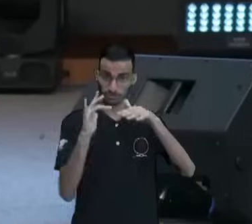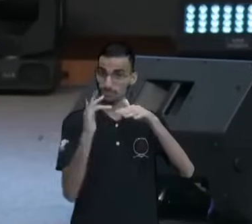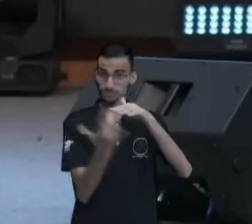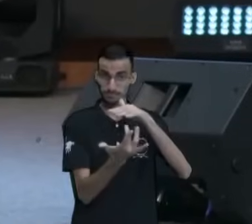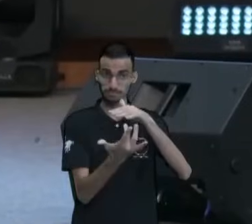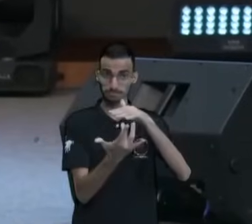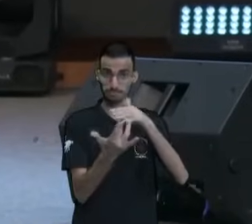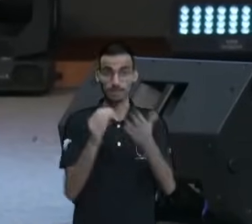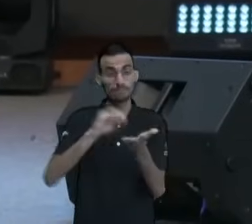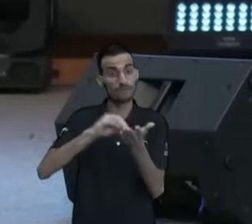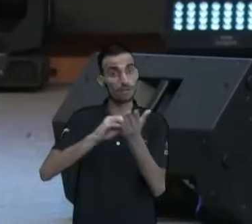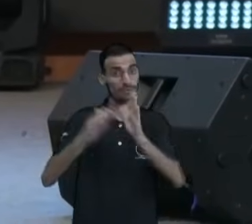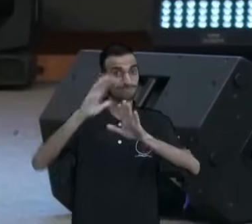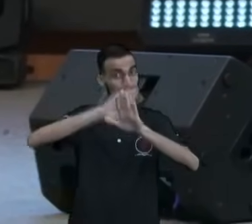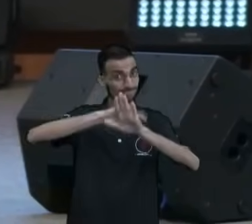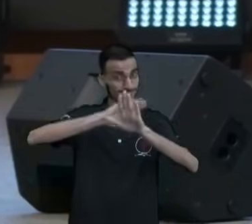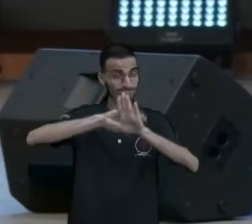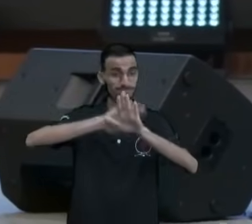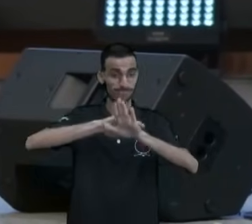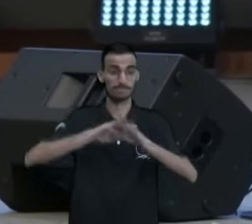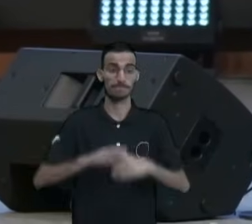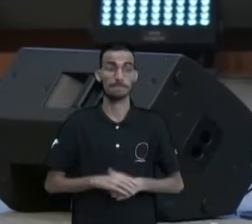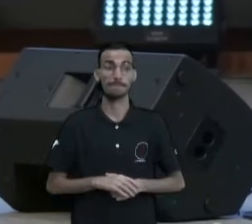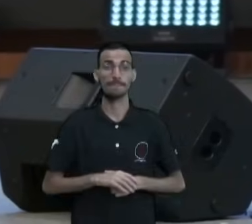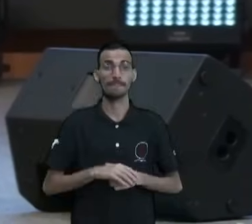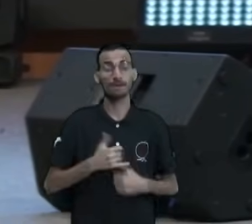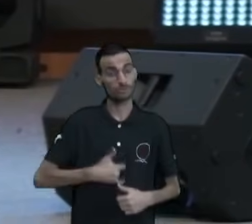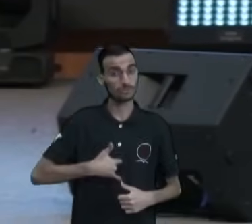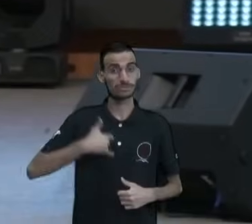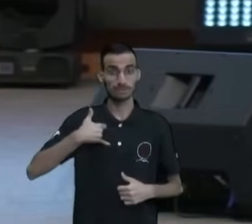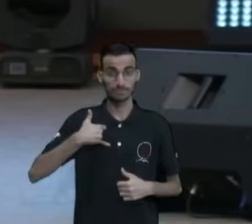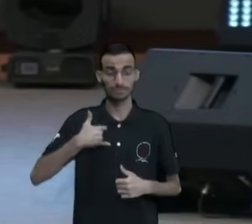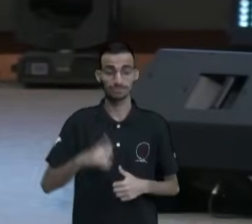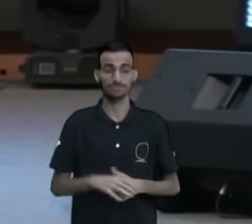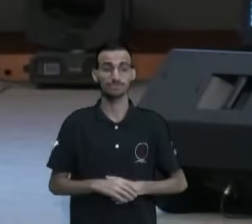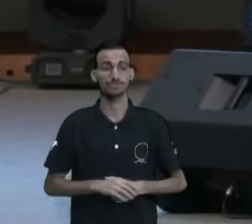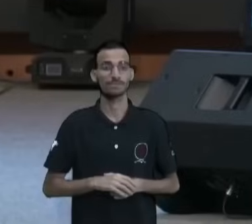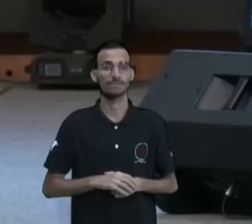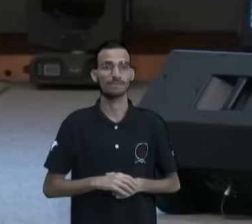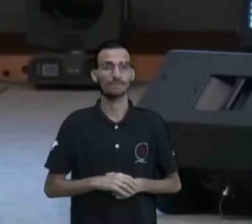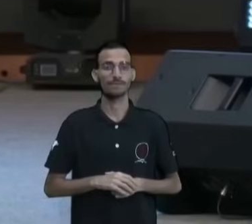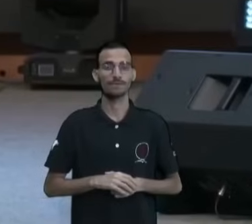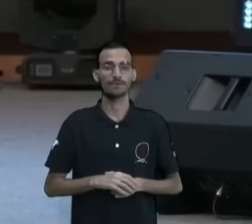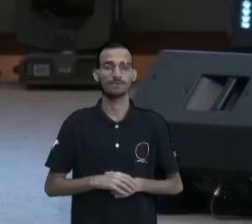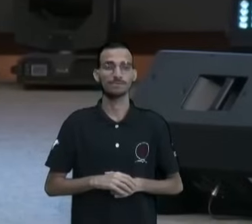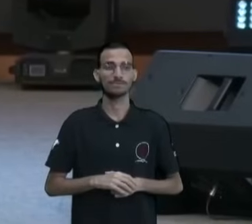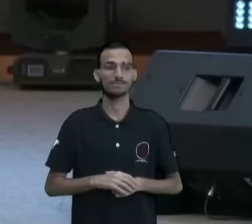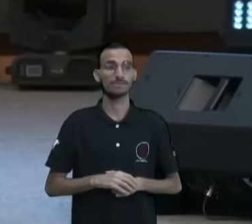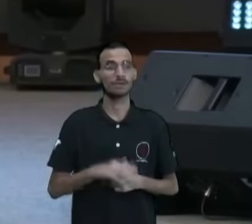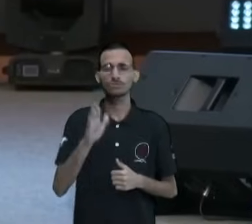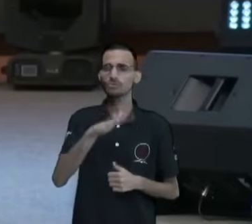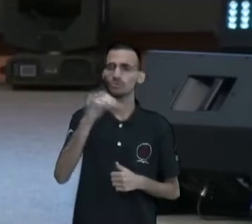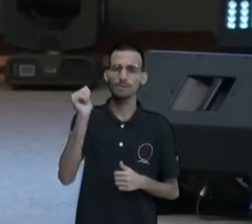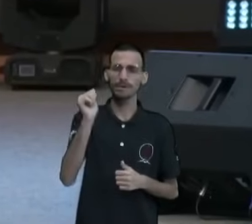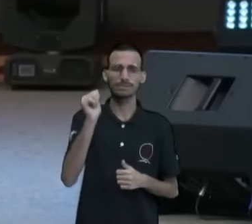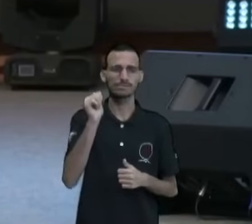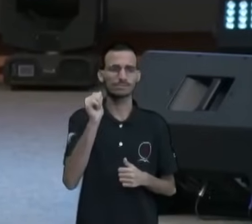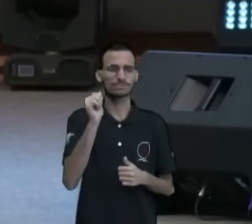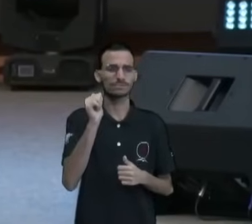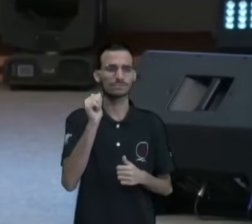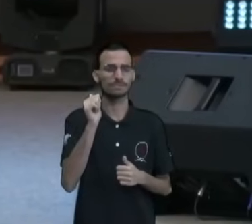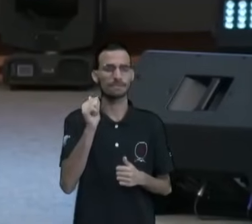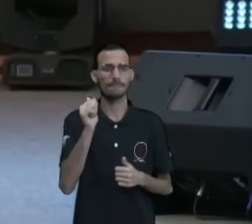soberba mesmo produzindo factoides de videozinho para atrair gente pra rede social